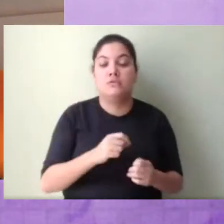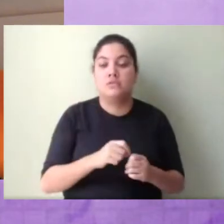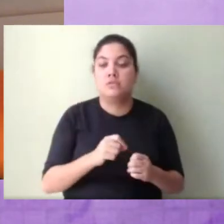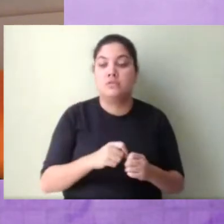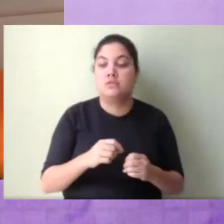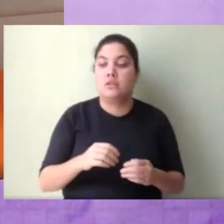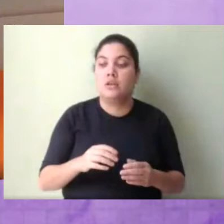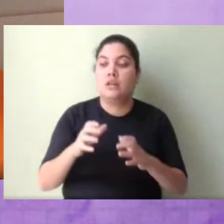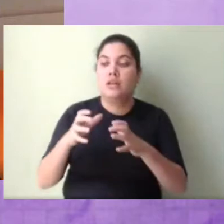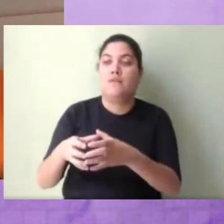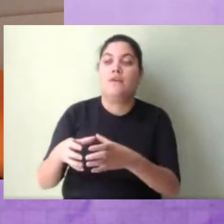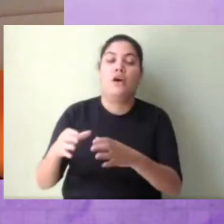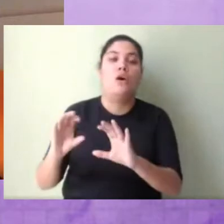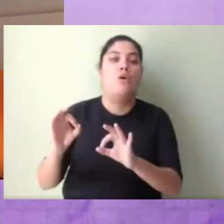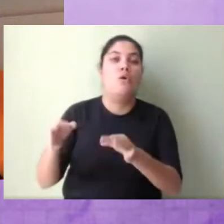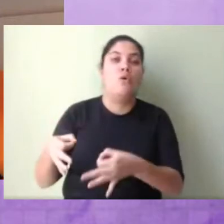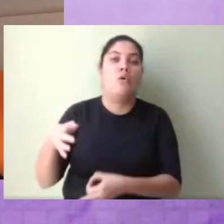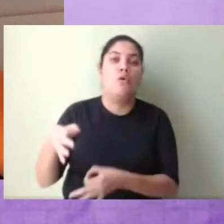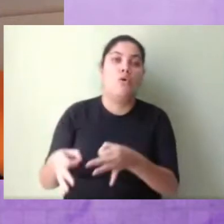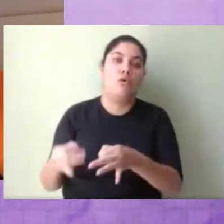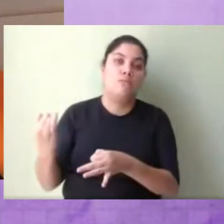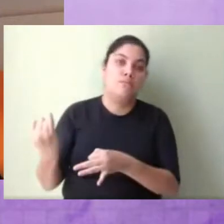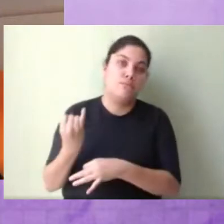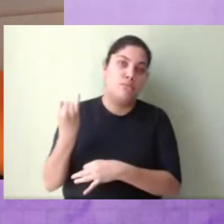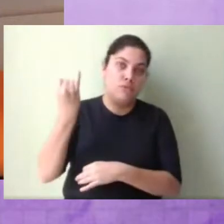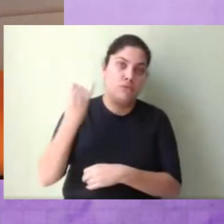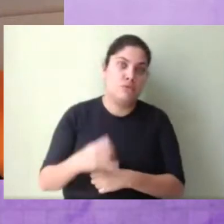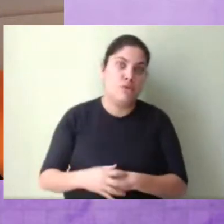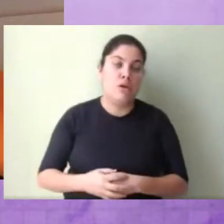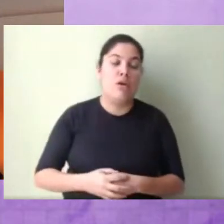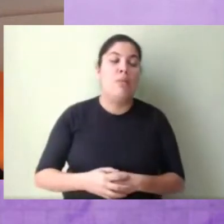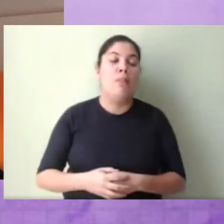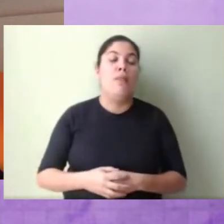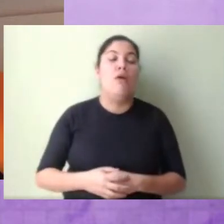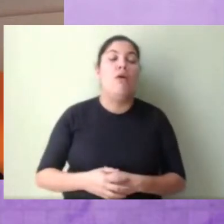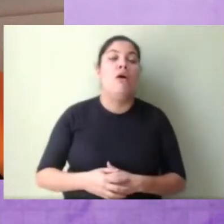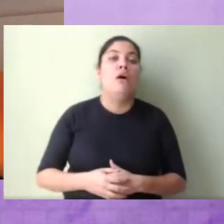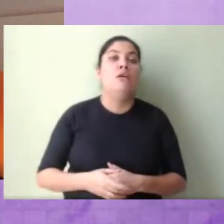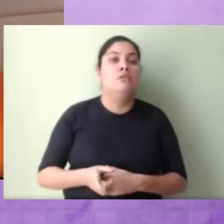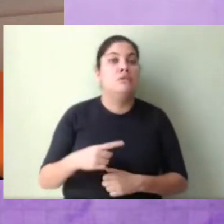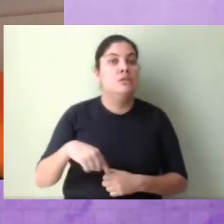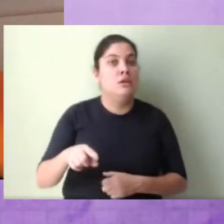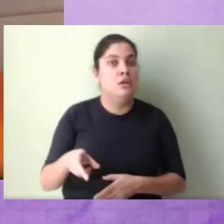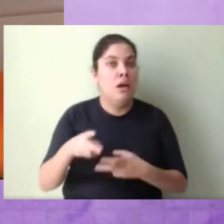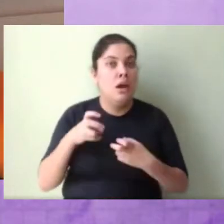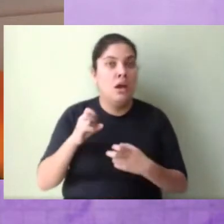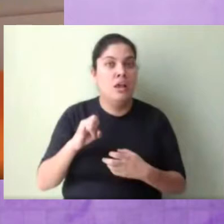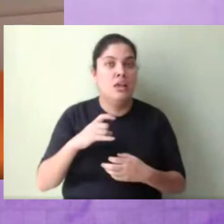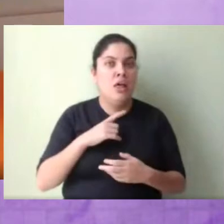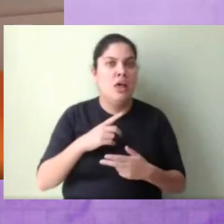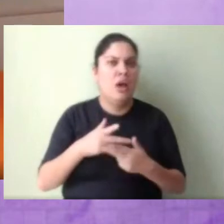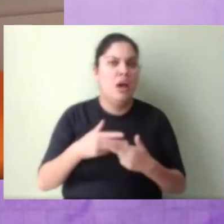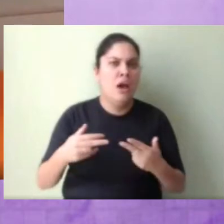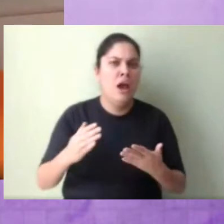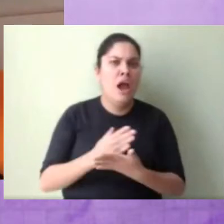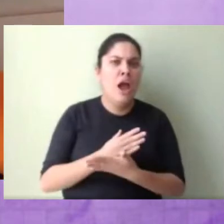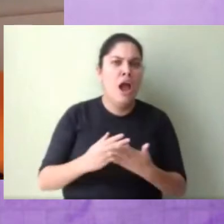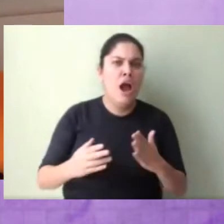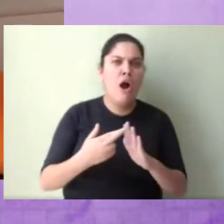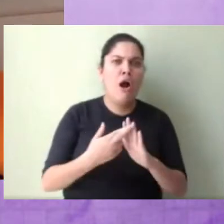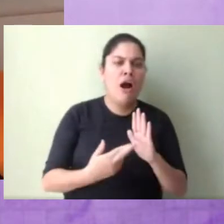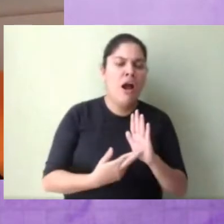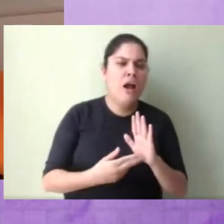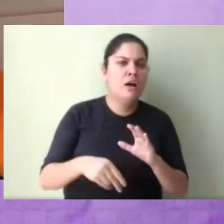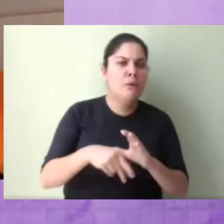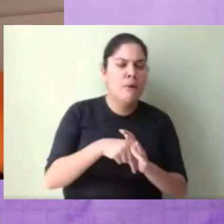que ver como é que isso é para vocês, né, dentro da instituição de vocês, porque guardar para vocês até um certo ponto os torna cúmplices, e às